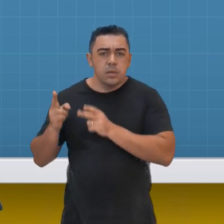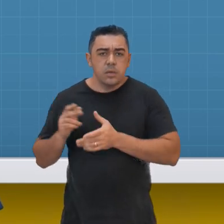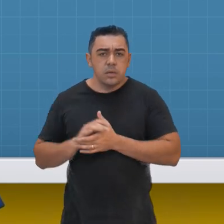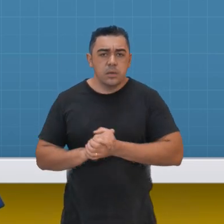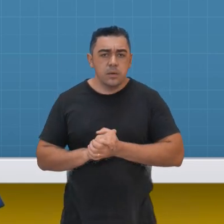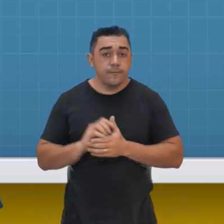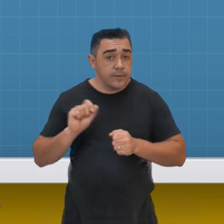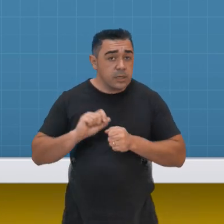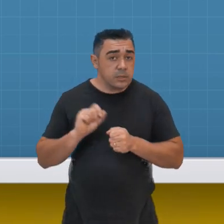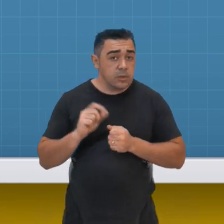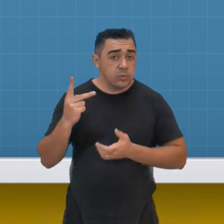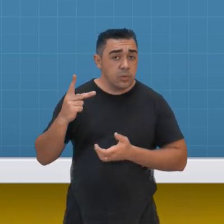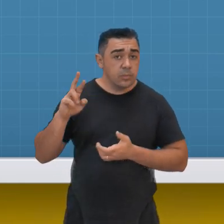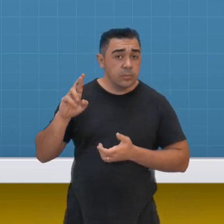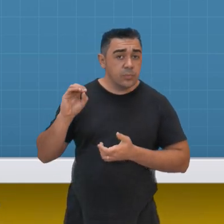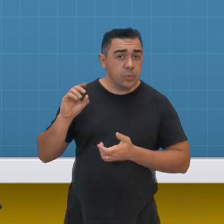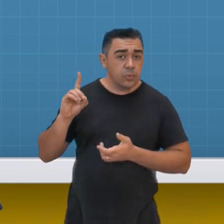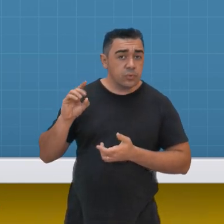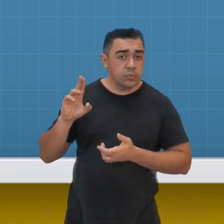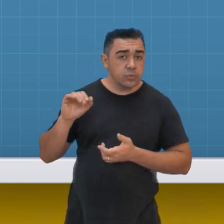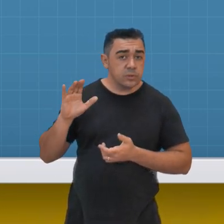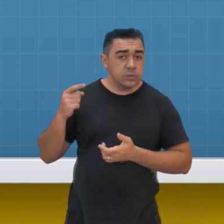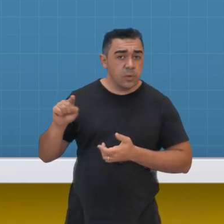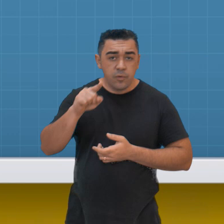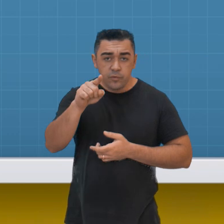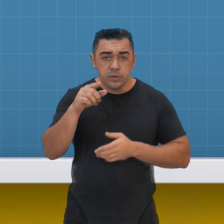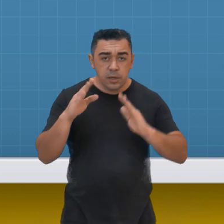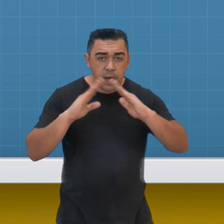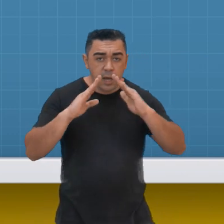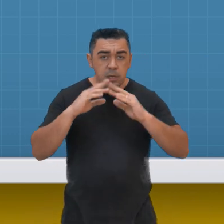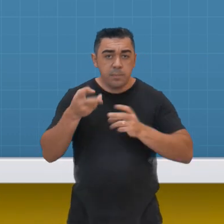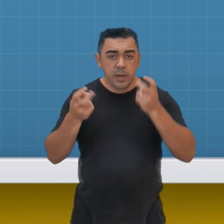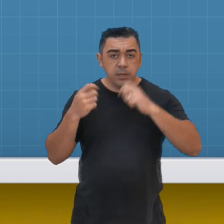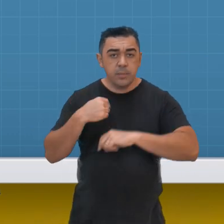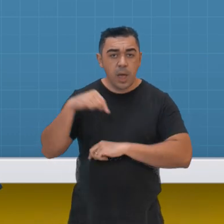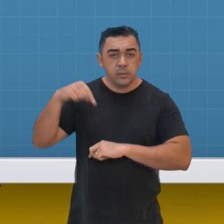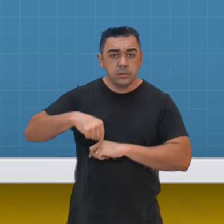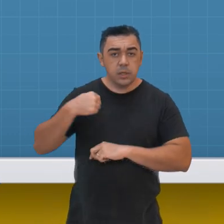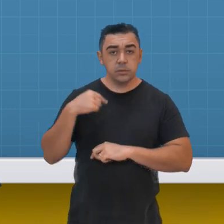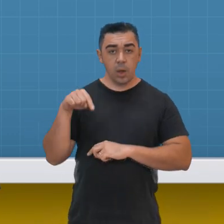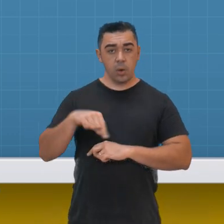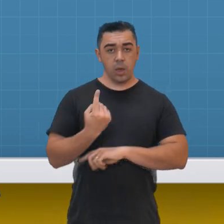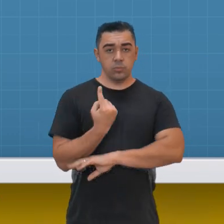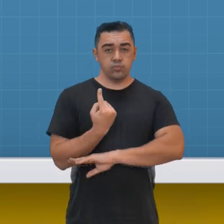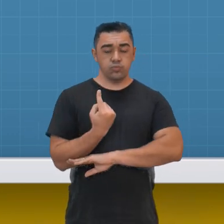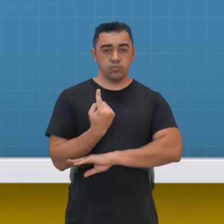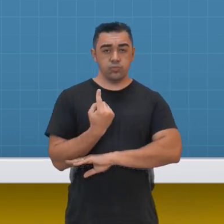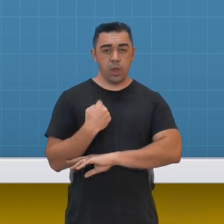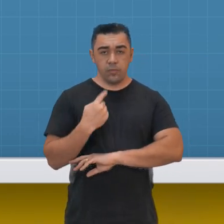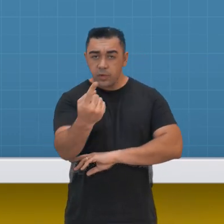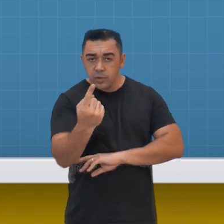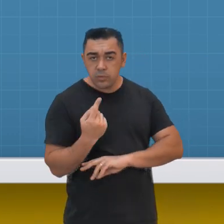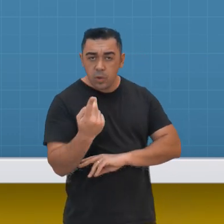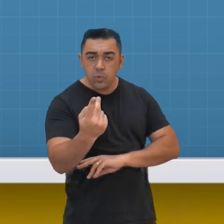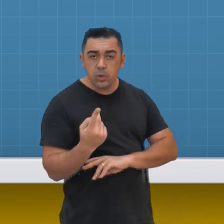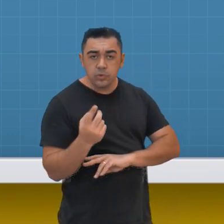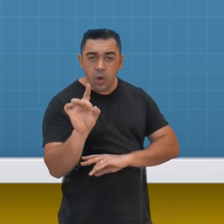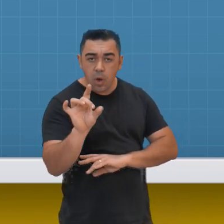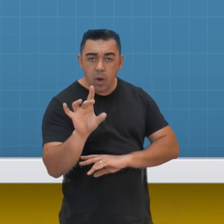todo? Porque dá a impressão aí para você que está em casa que aqui é somente eu e